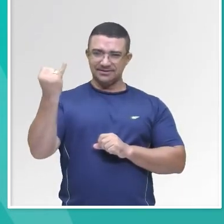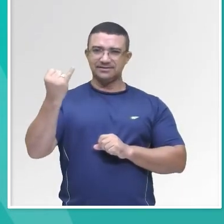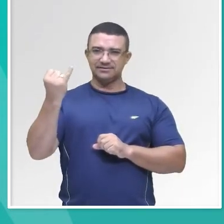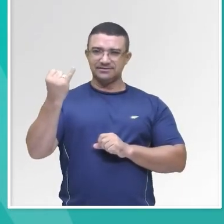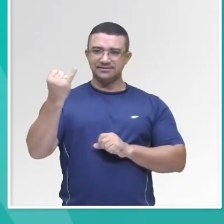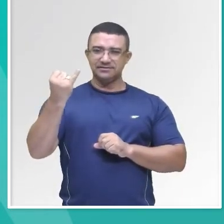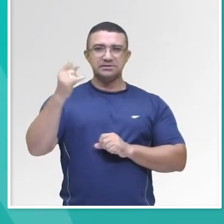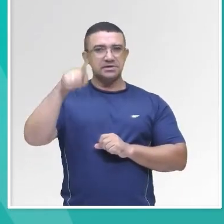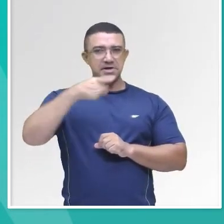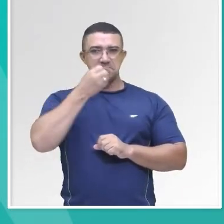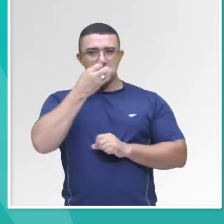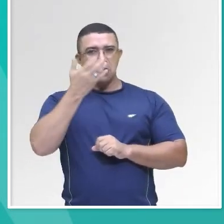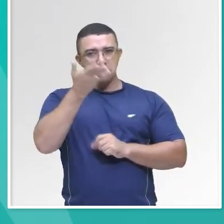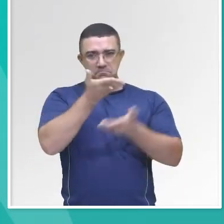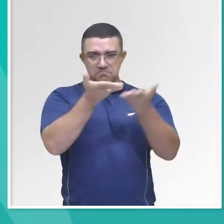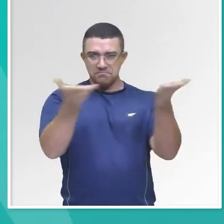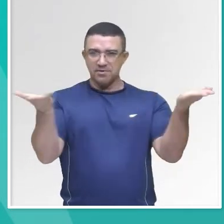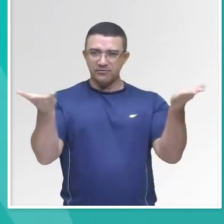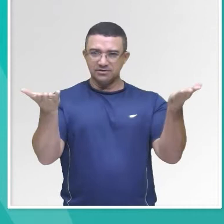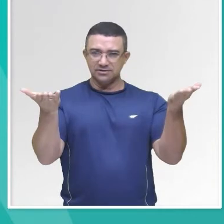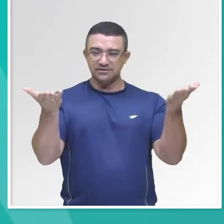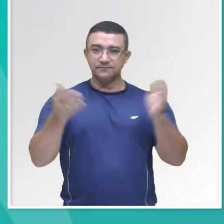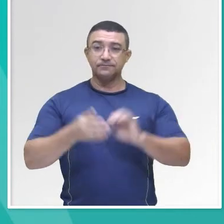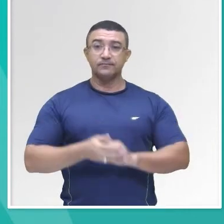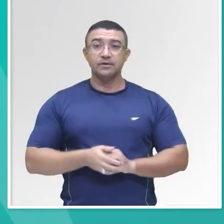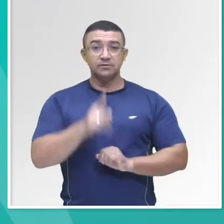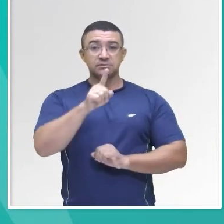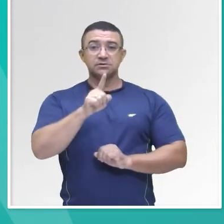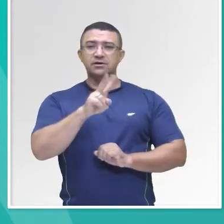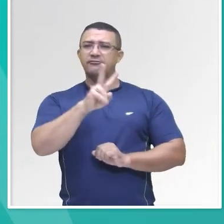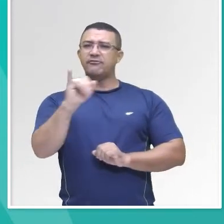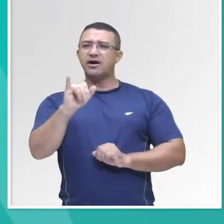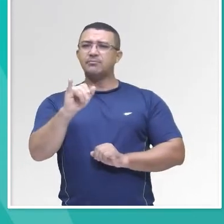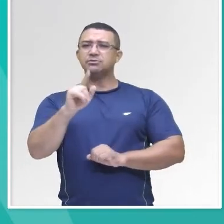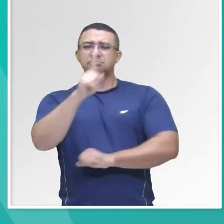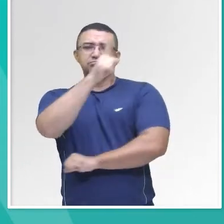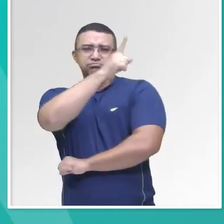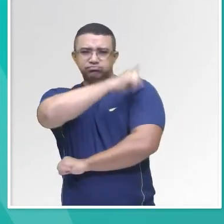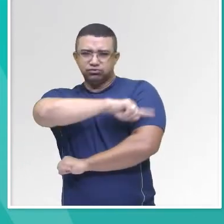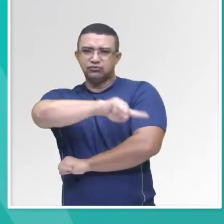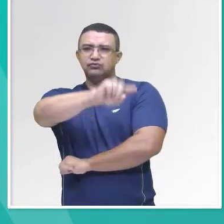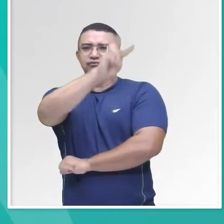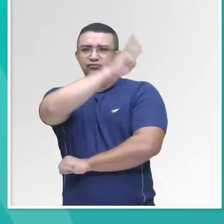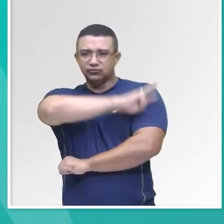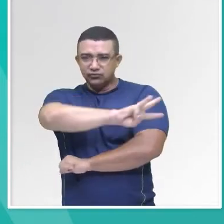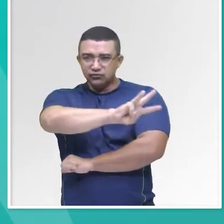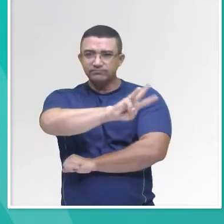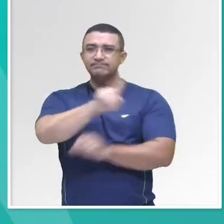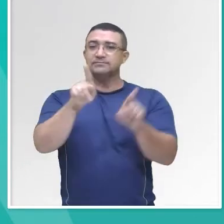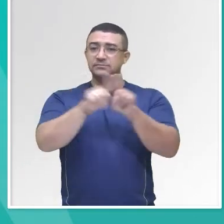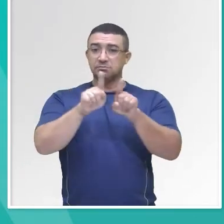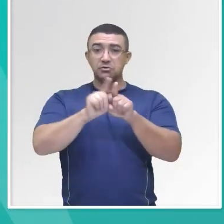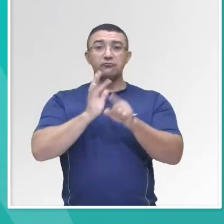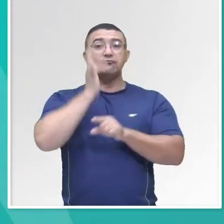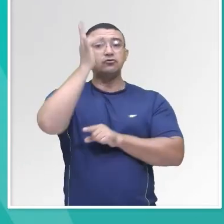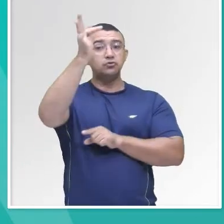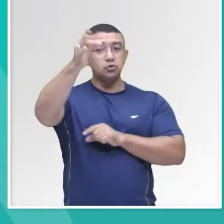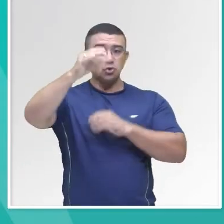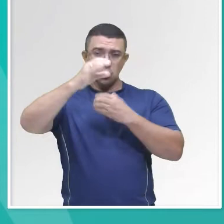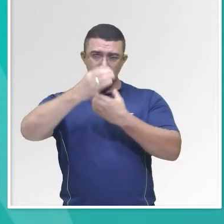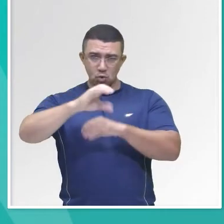para vocês, né? Aí, quando forem para o ensino médio, quando forem prestar concurso, quando forem fazer aí as